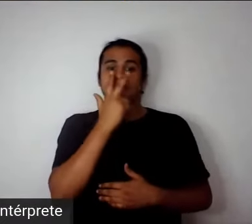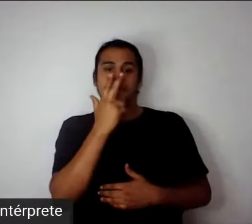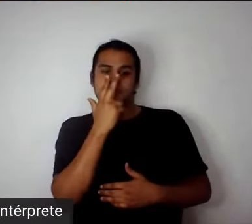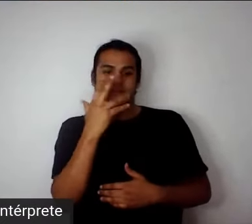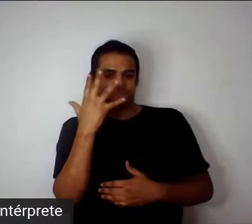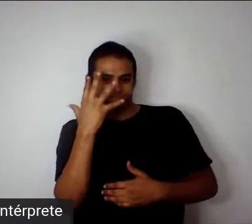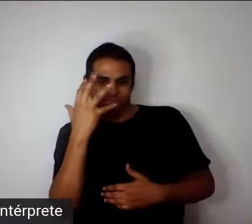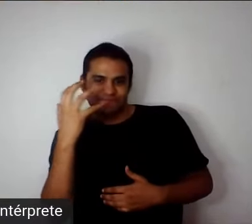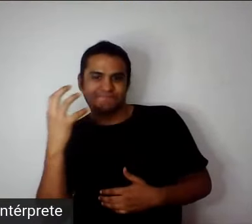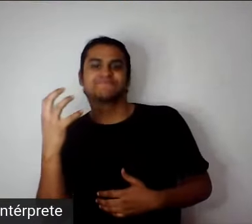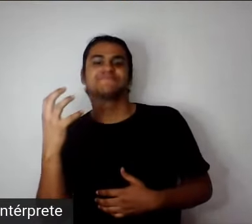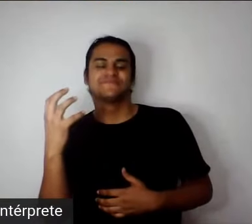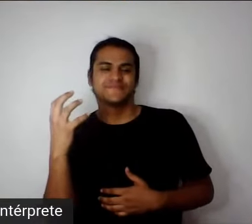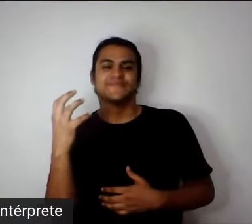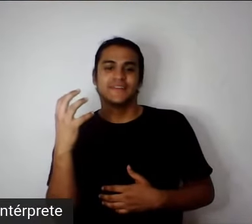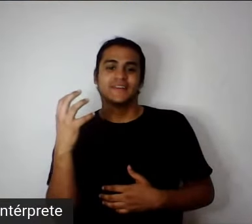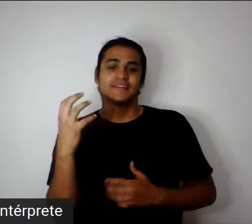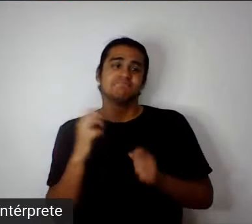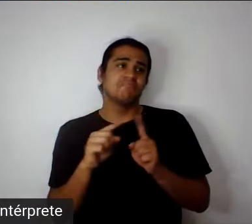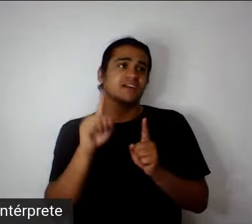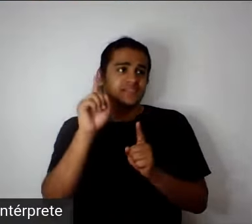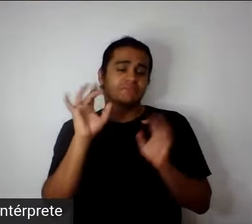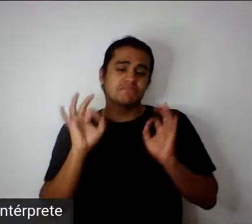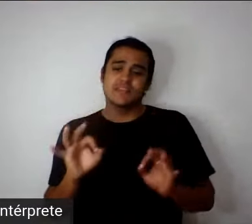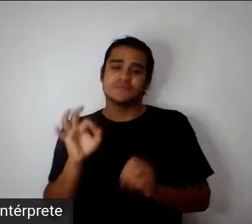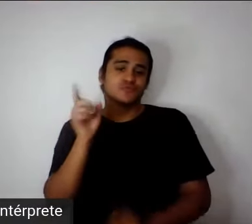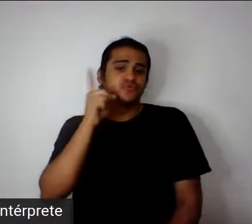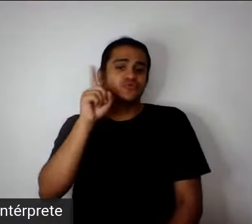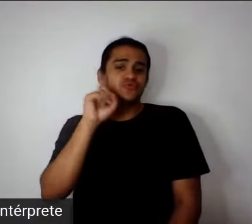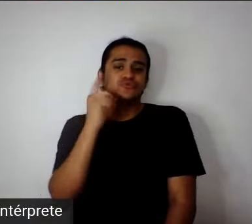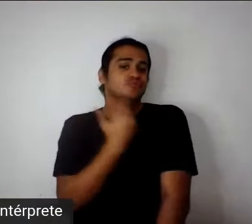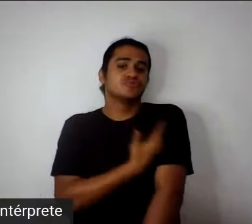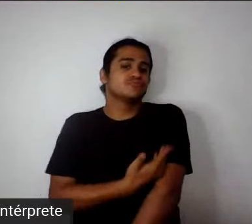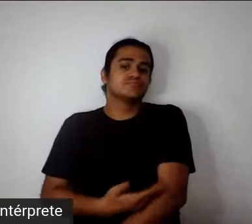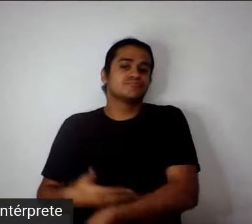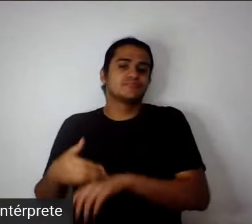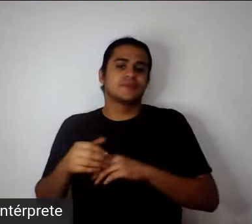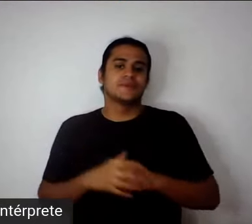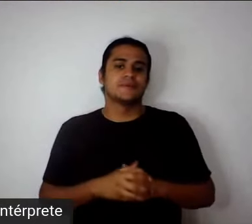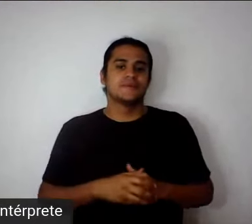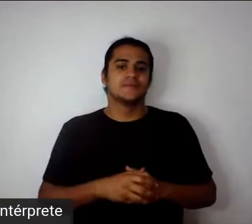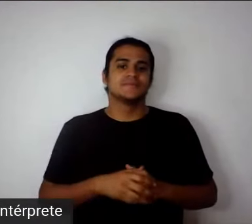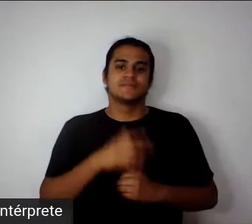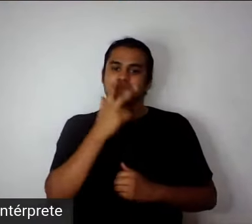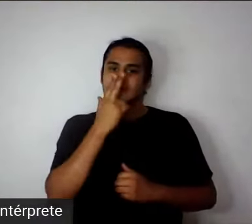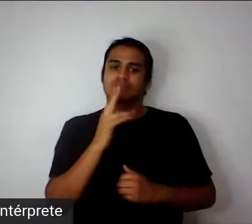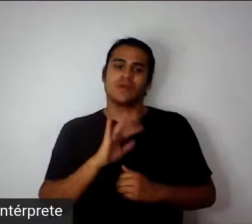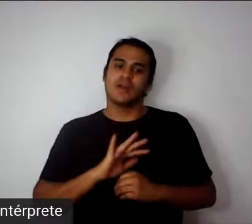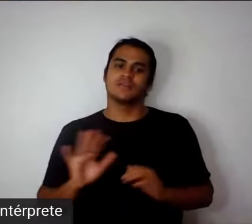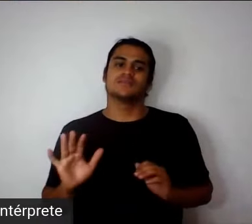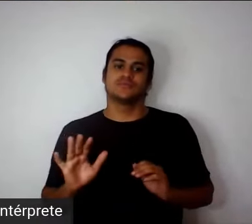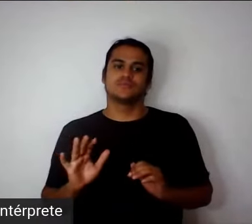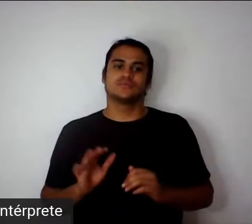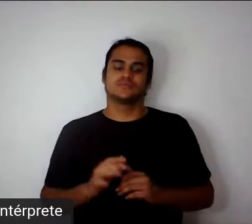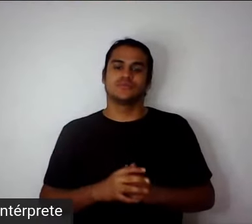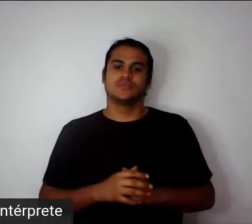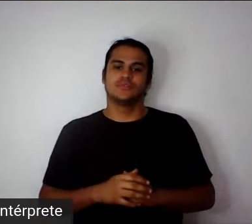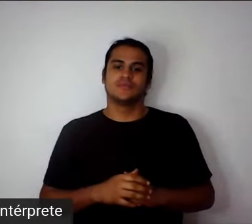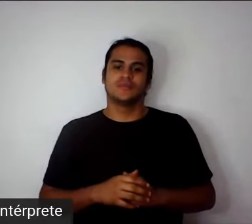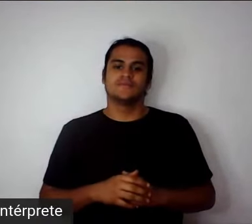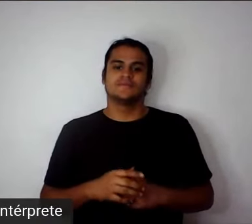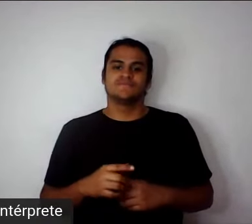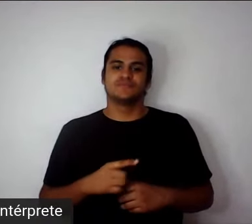ou talvez é um hábito. Mas é isso mesmo. A pele